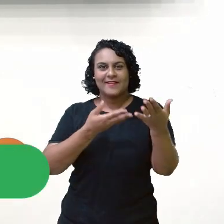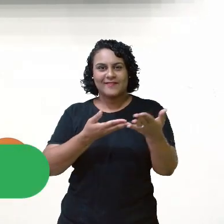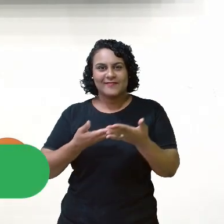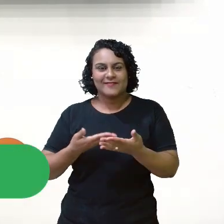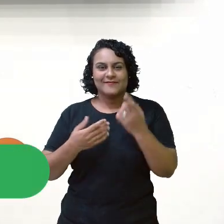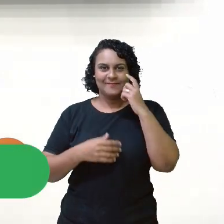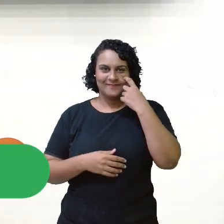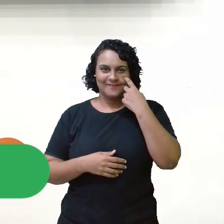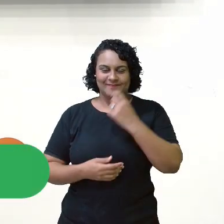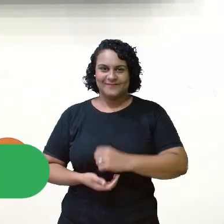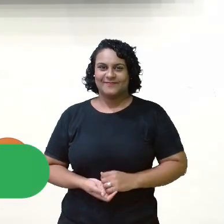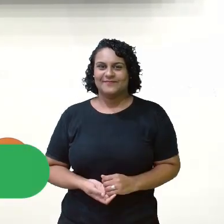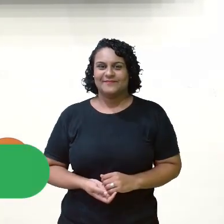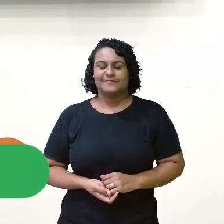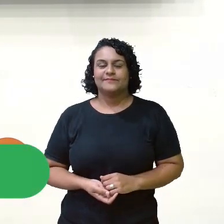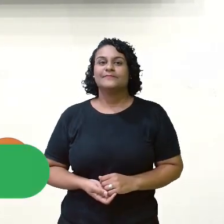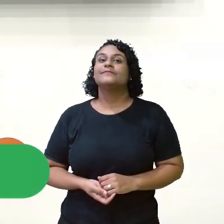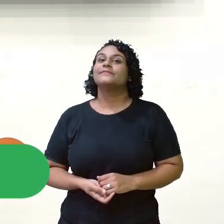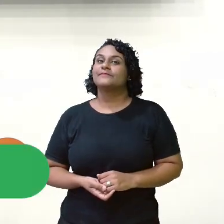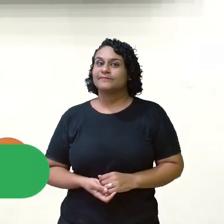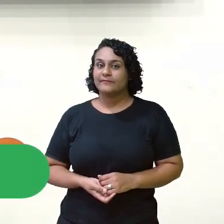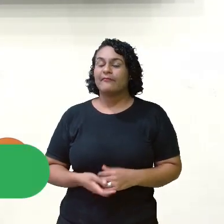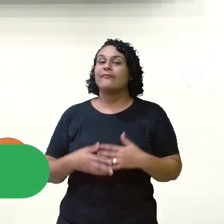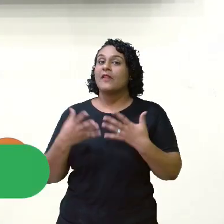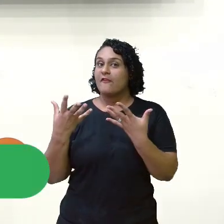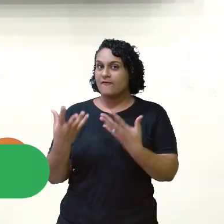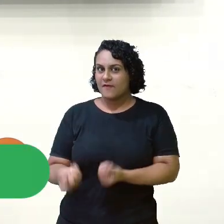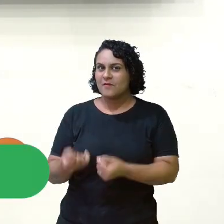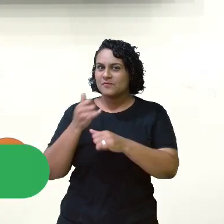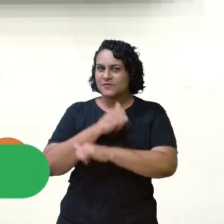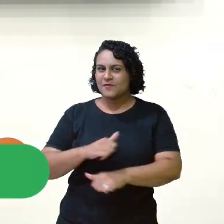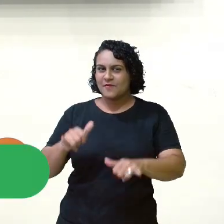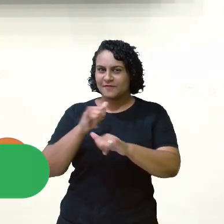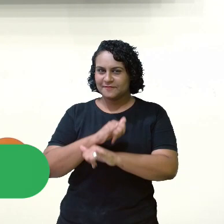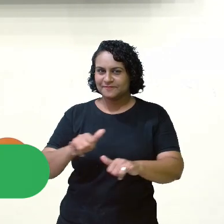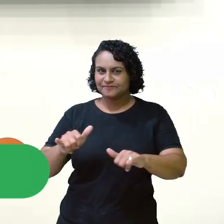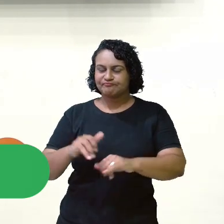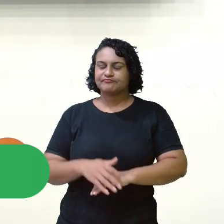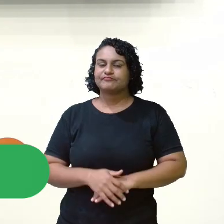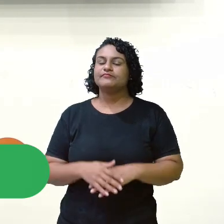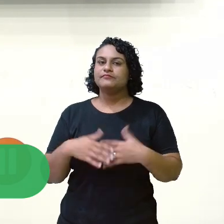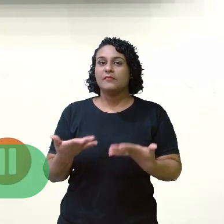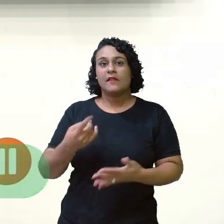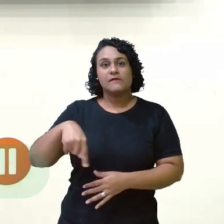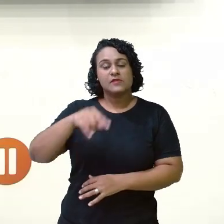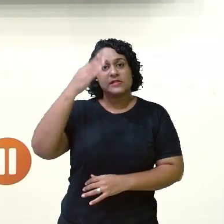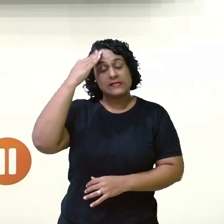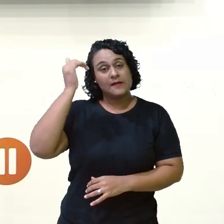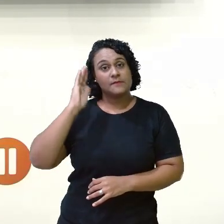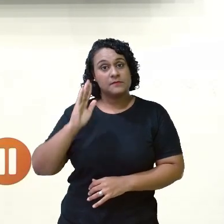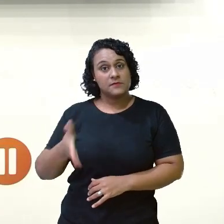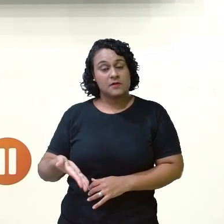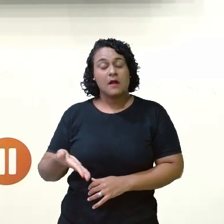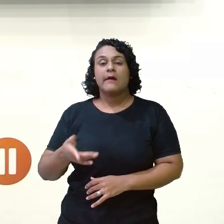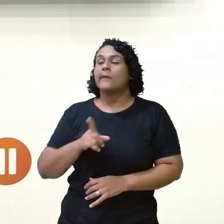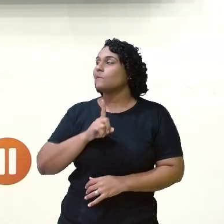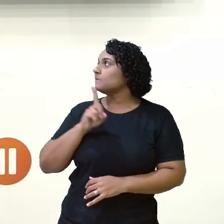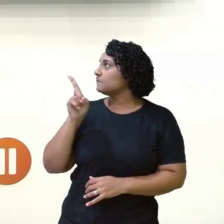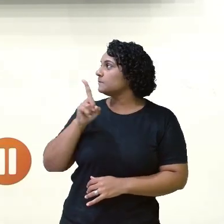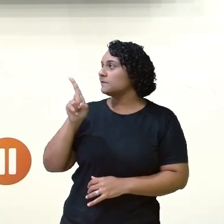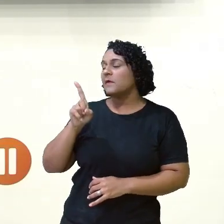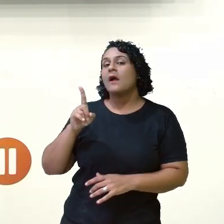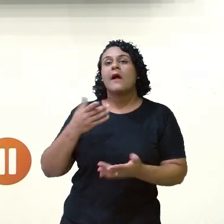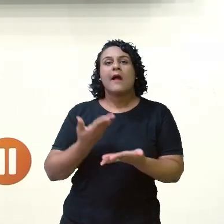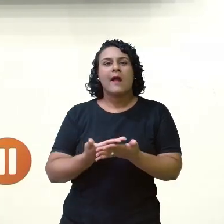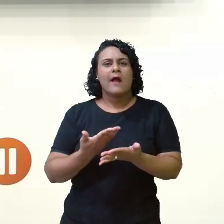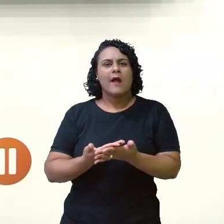bem-vinda, Elaine. E vamos aos nossos recadinhos. Como vocês sabem, nossa aula é transmitida ao vivo todas